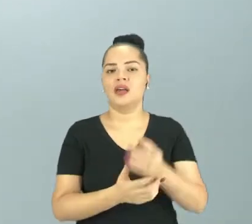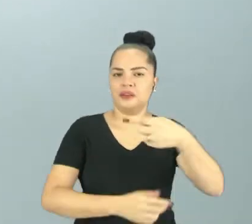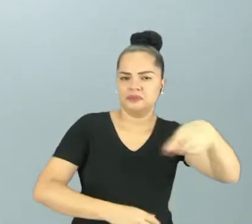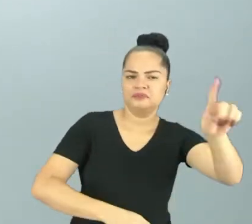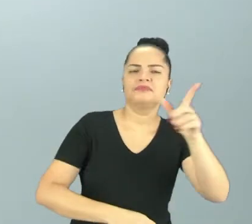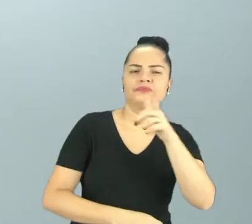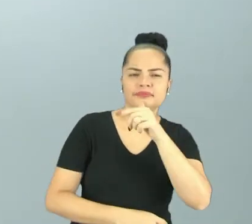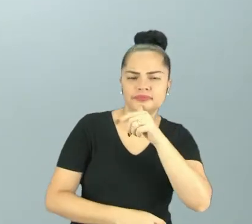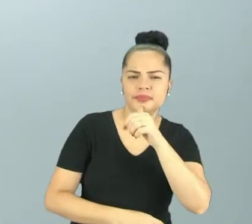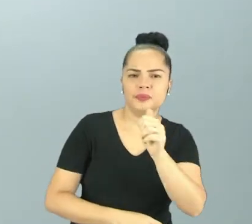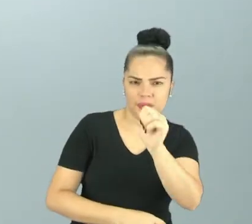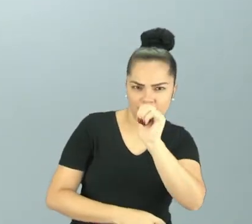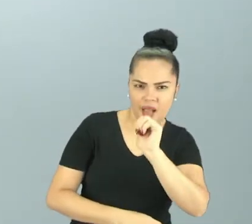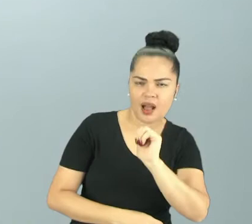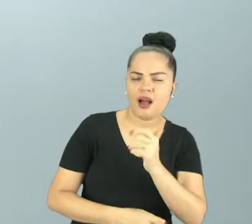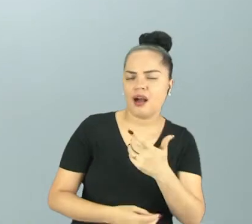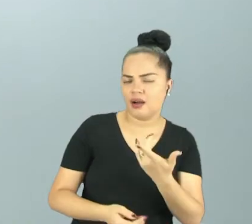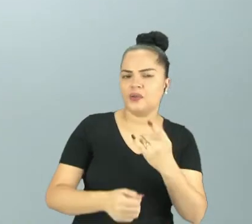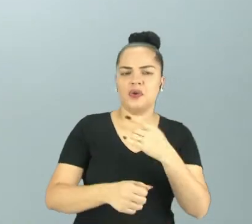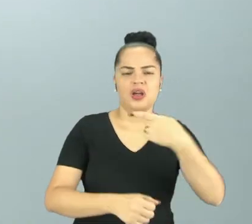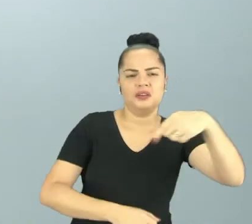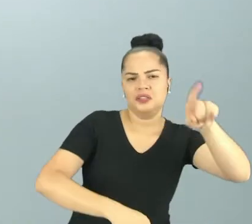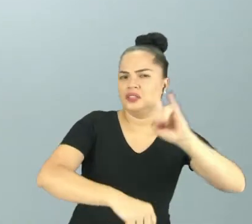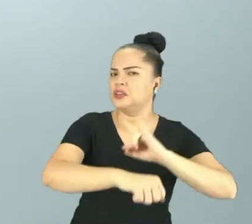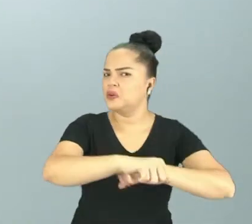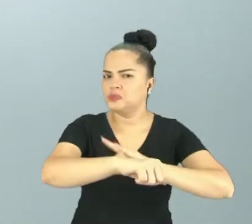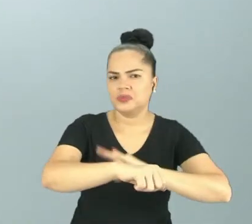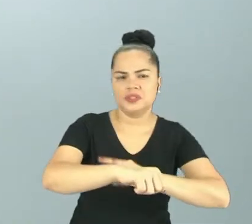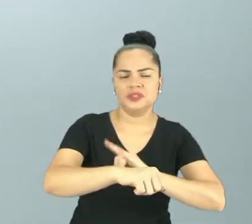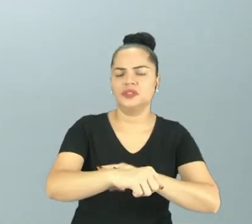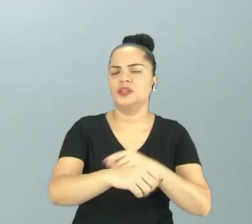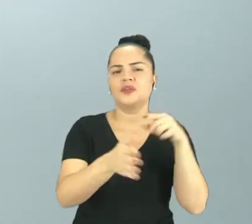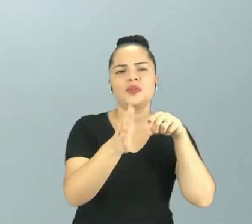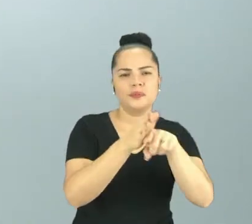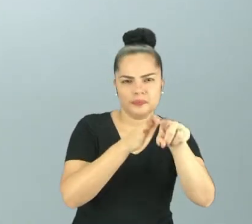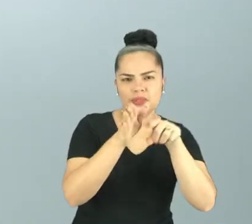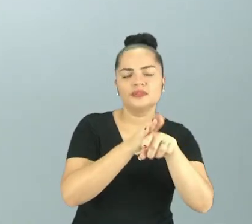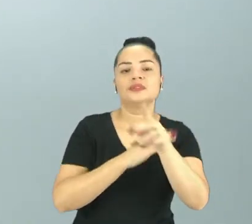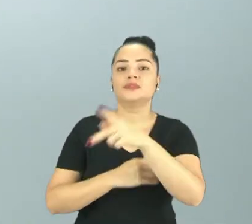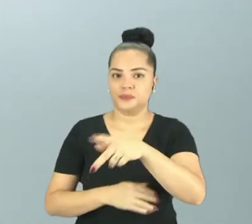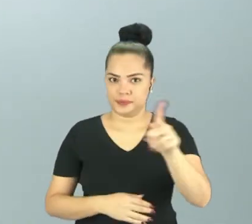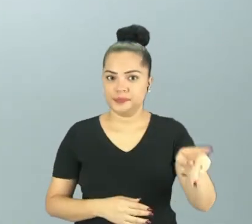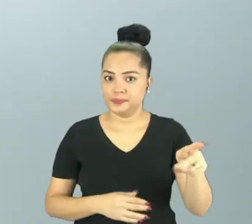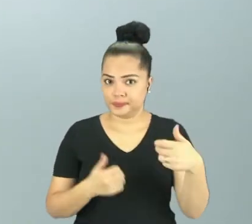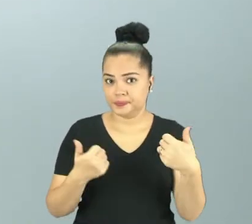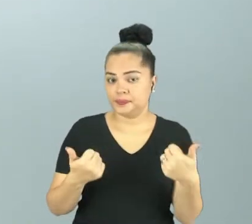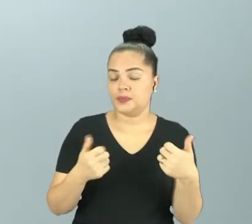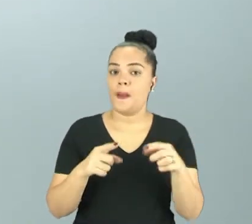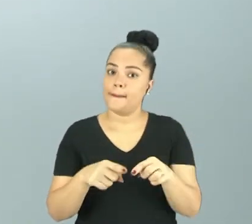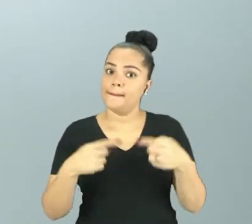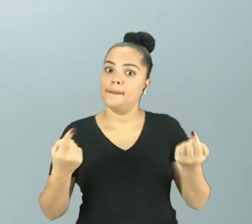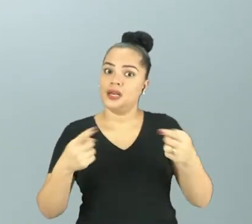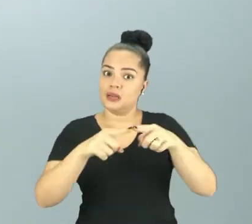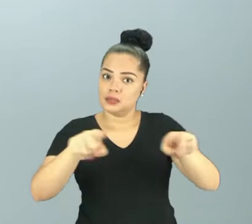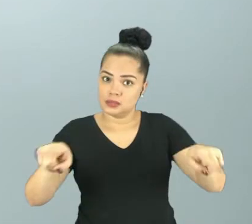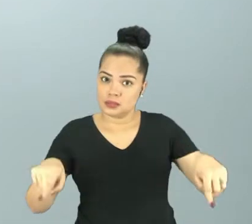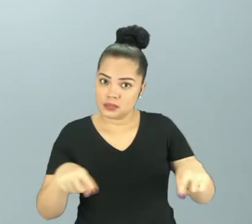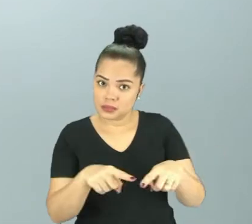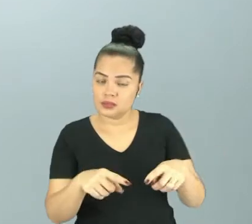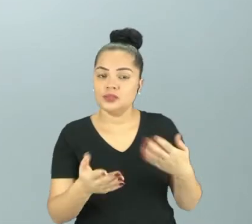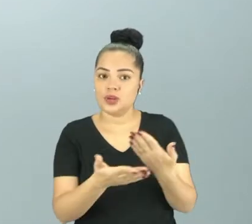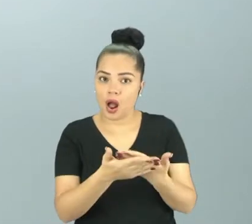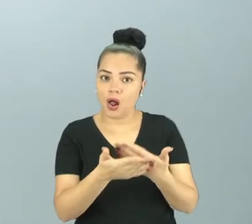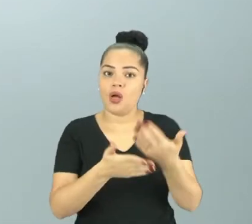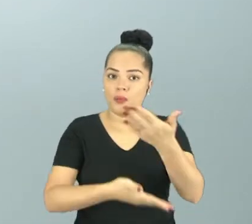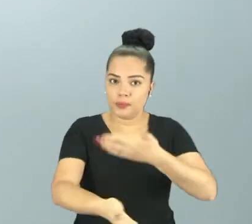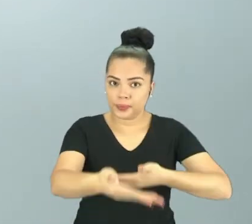banheiro. Então, geralmente, quando a gente precisa fazer algum desses pedidos, a gente se direciona ao professor. Mas na sala de aula, no nosso convívio